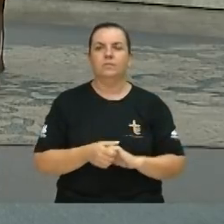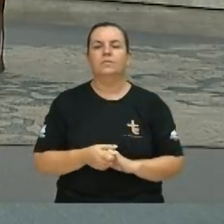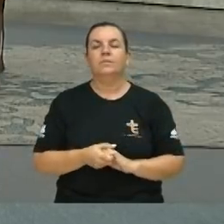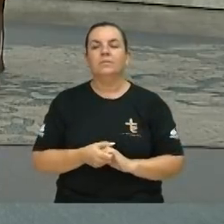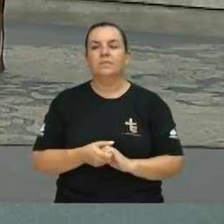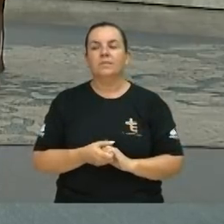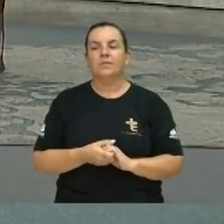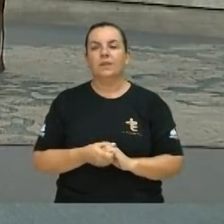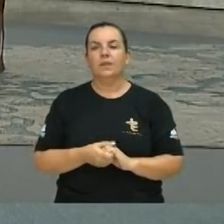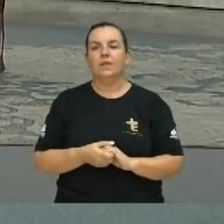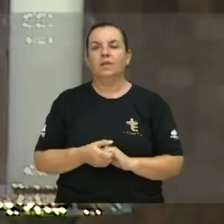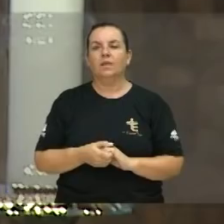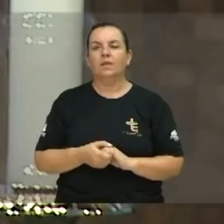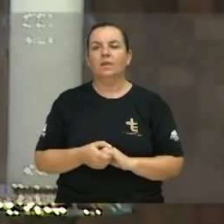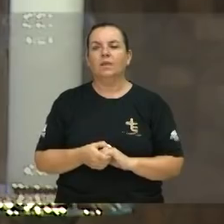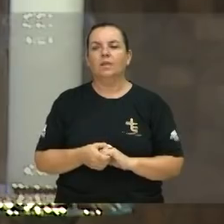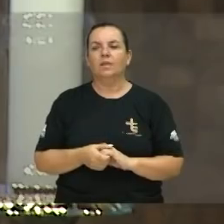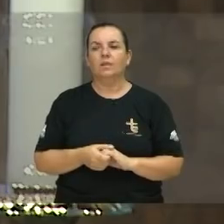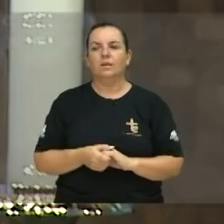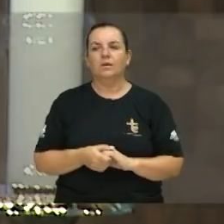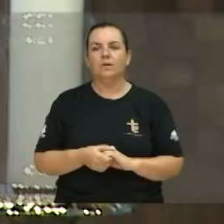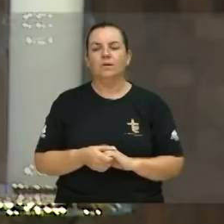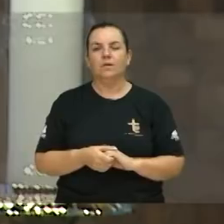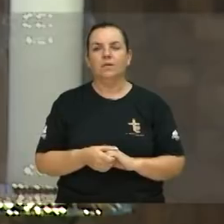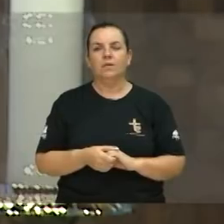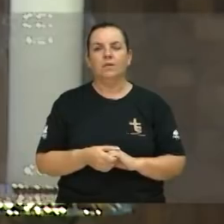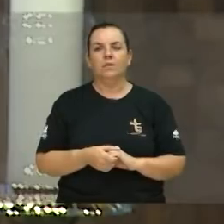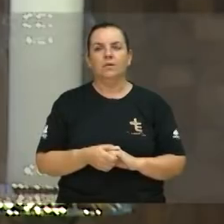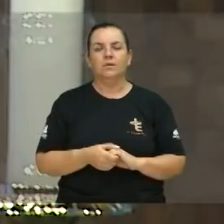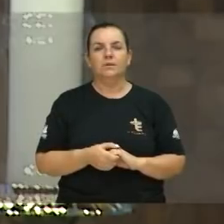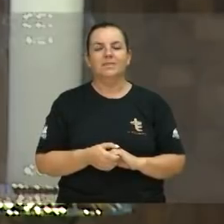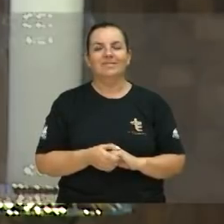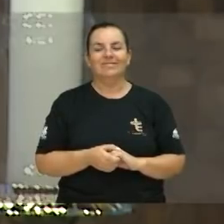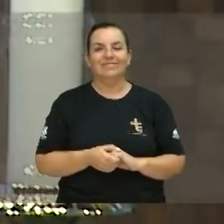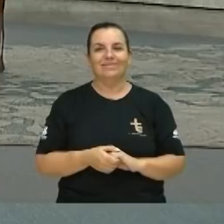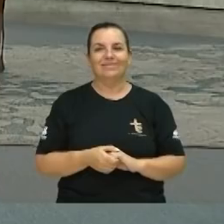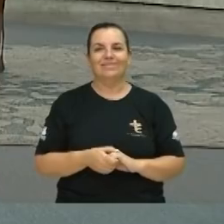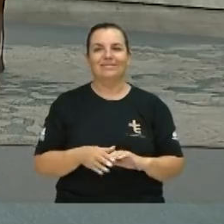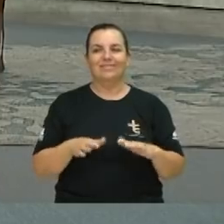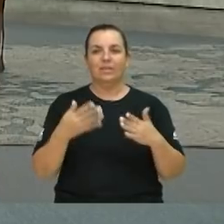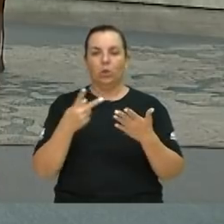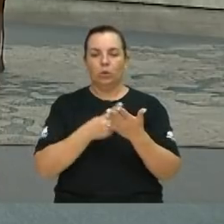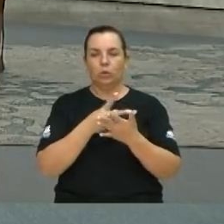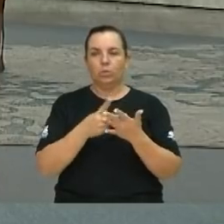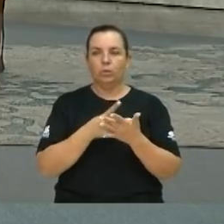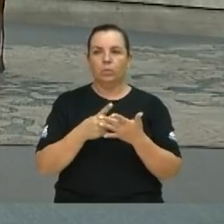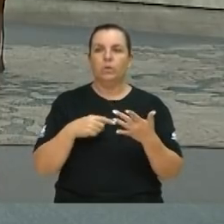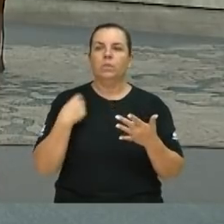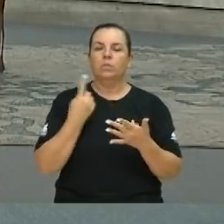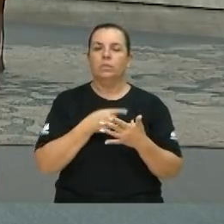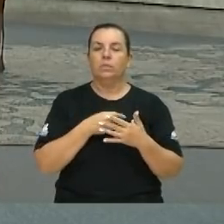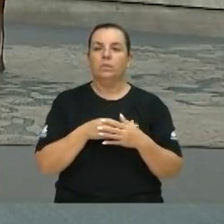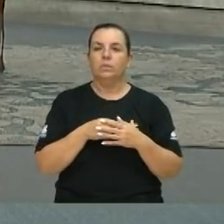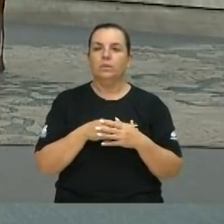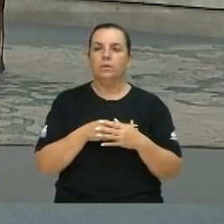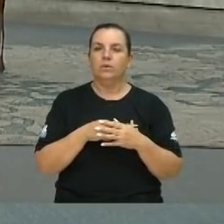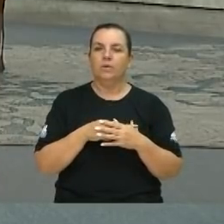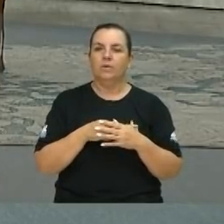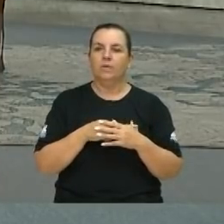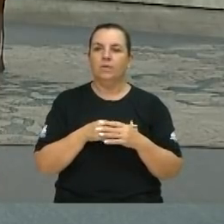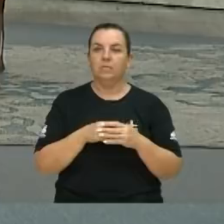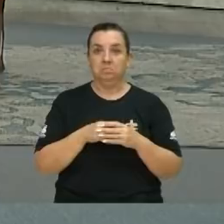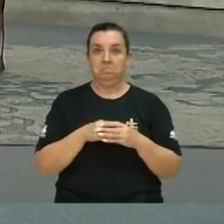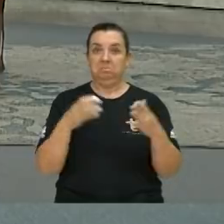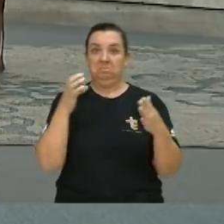você pode ler joão 11 18 lá no início enquanto ele procura nos já achou